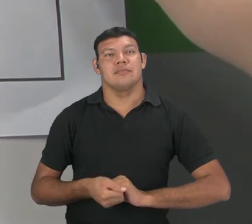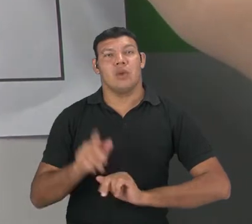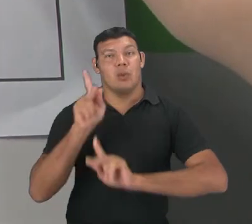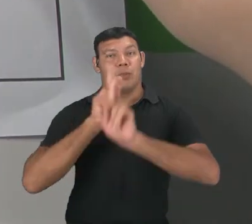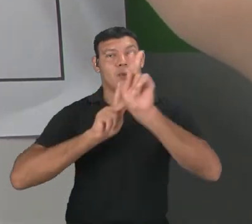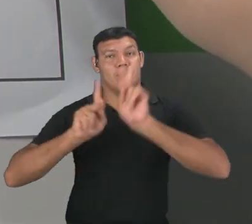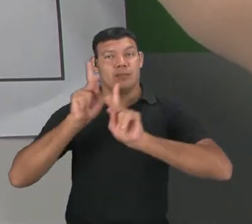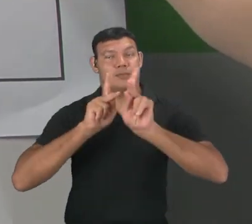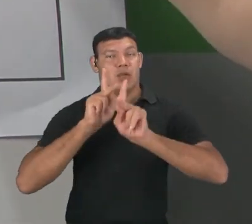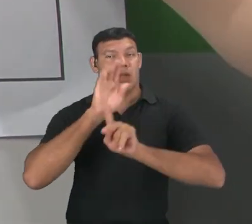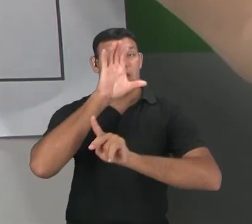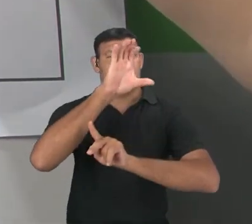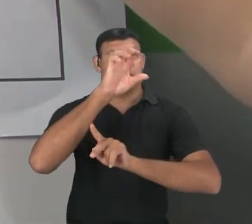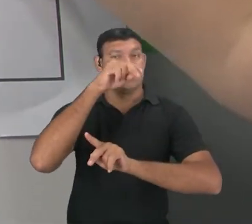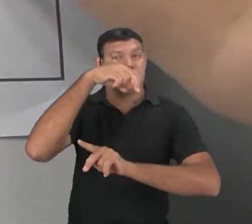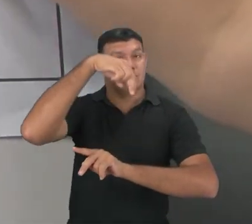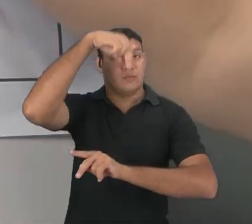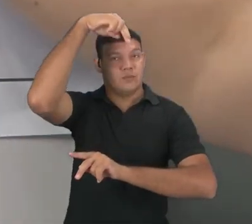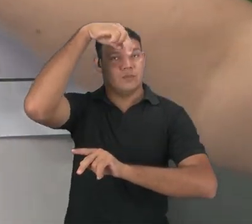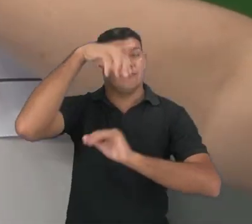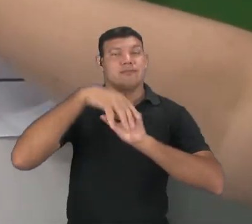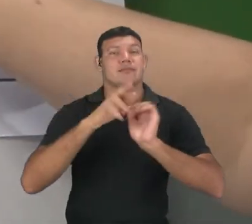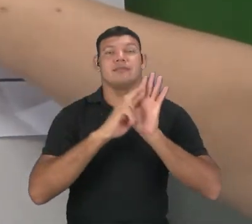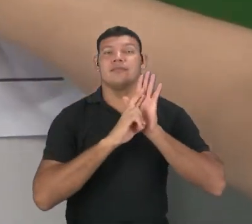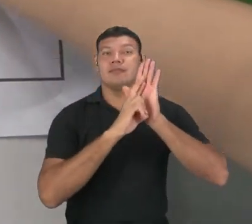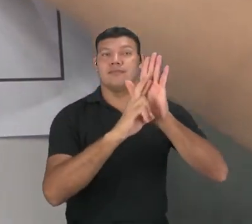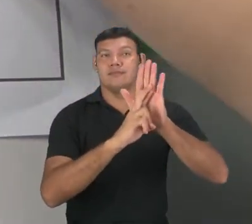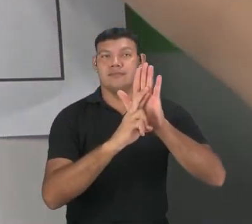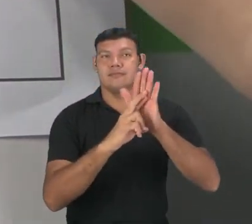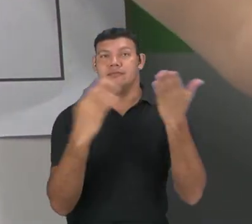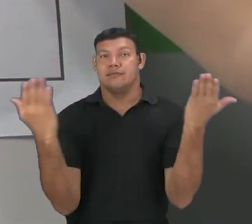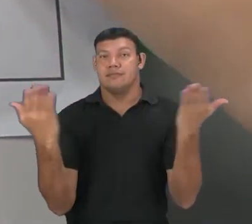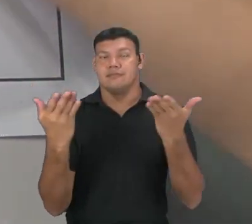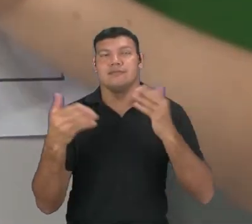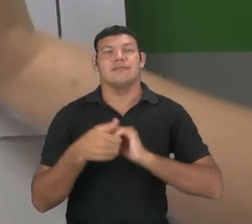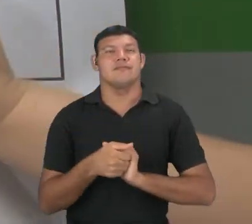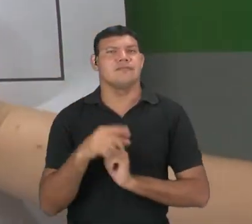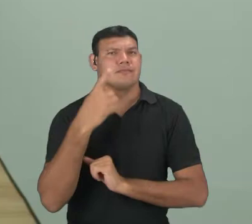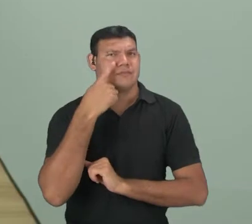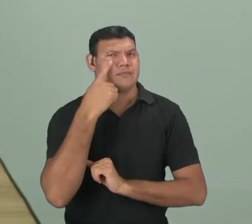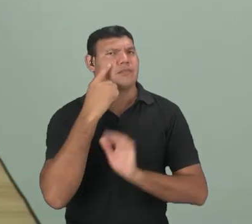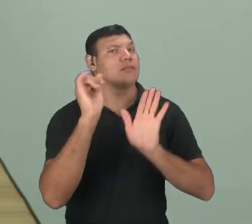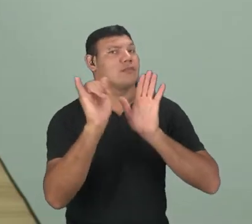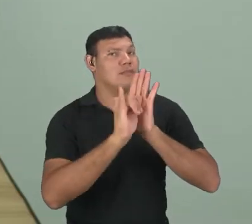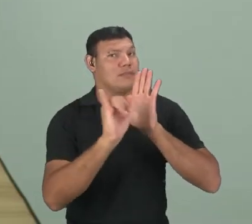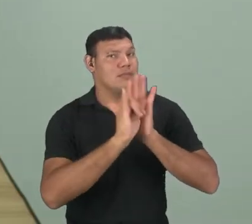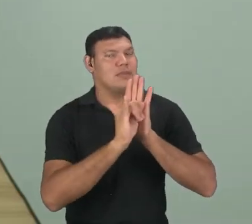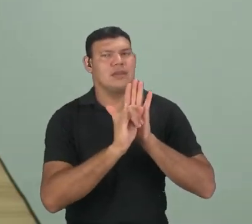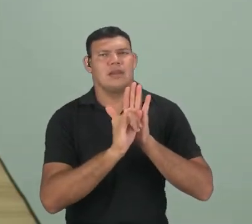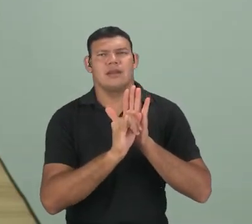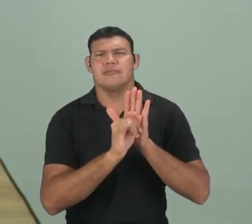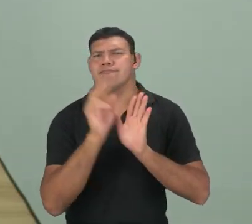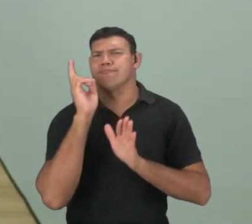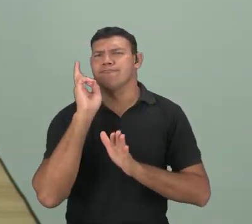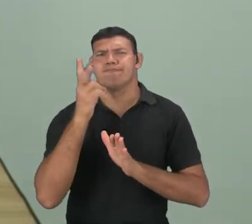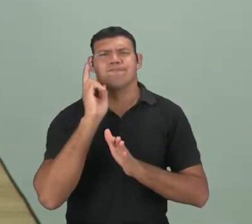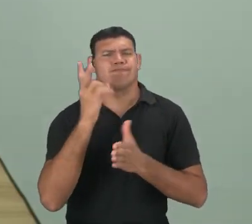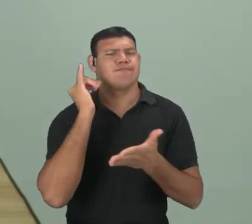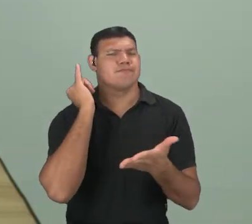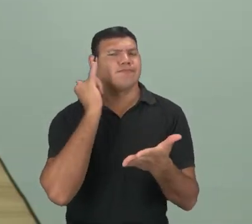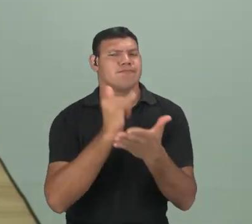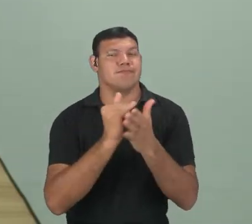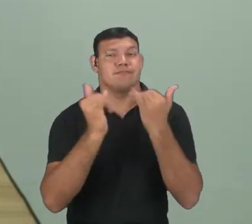Veja bem a nossa população aqui e a nossa representação. Certinho? Nós também identificamos a